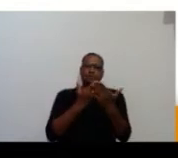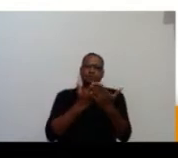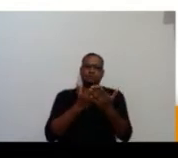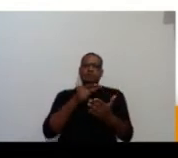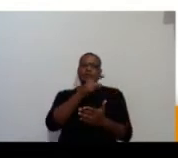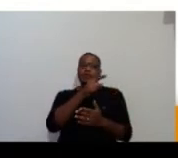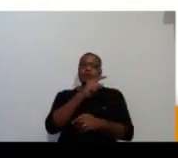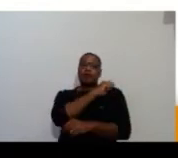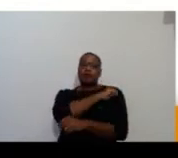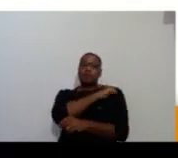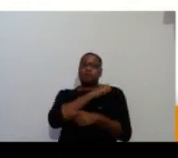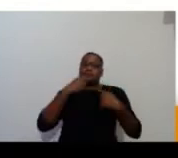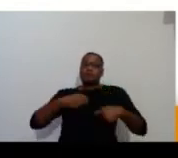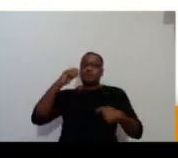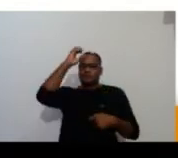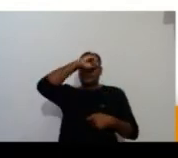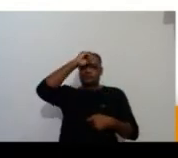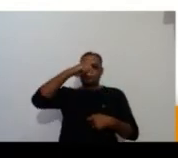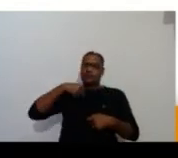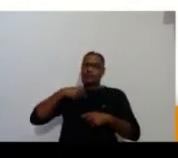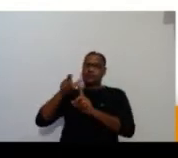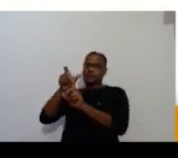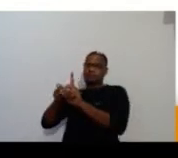fórmula de Bhaskara, você vai ter que aprender